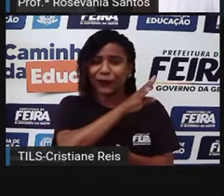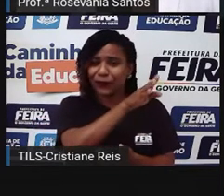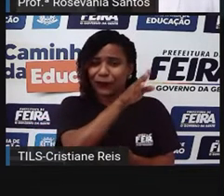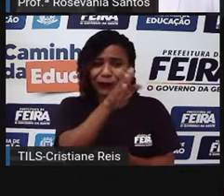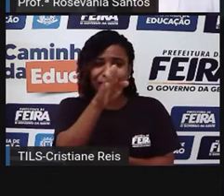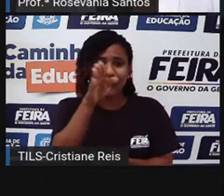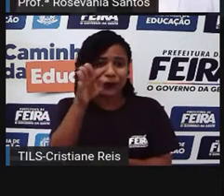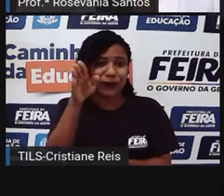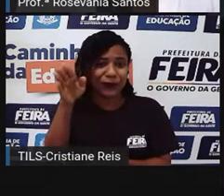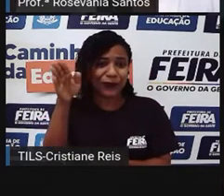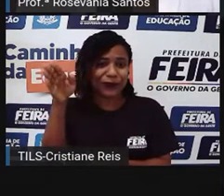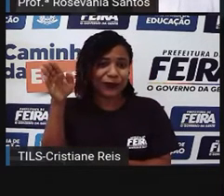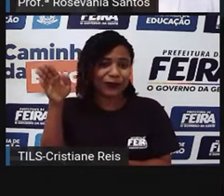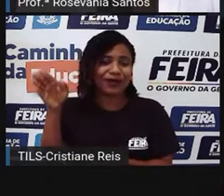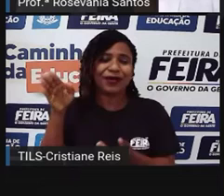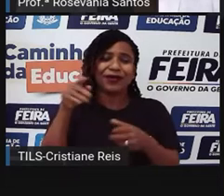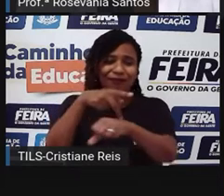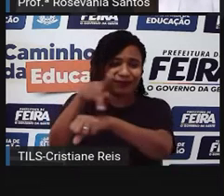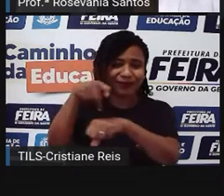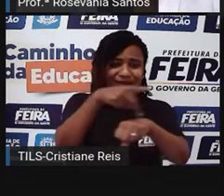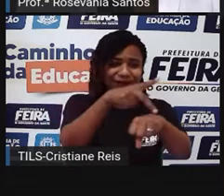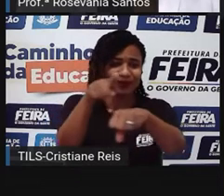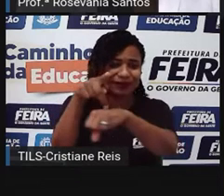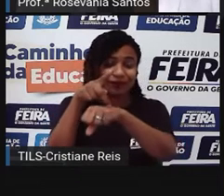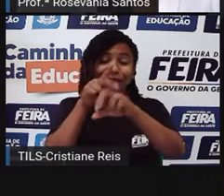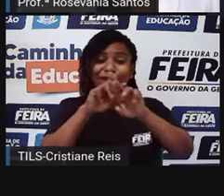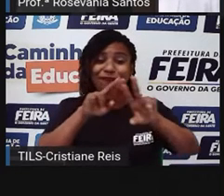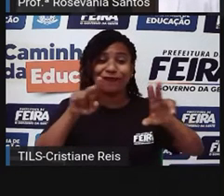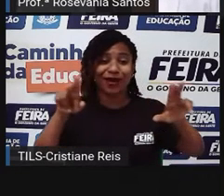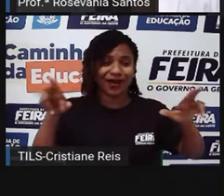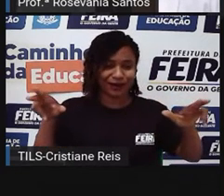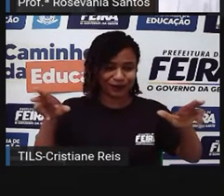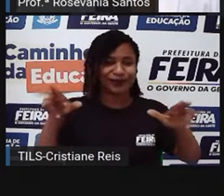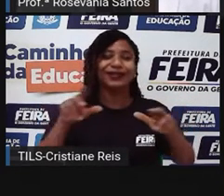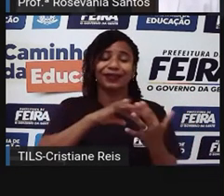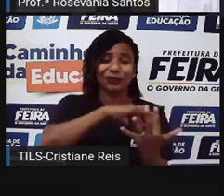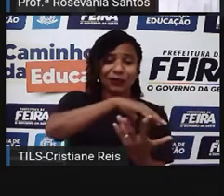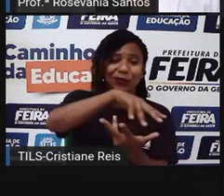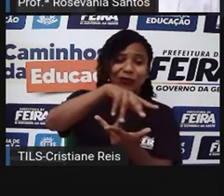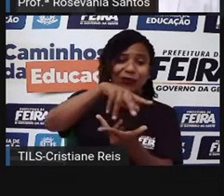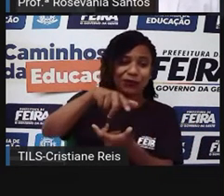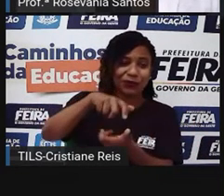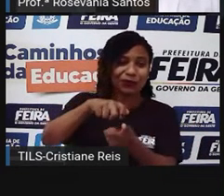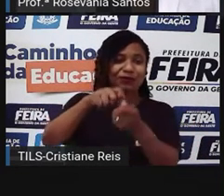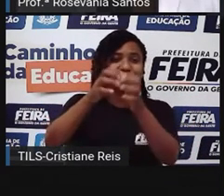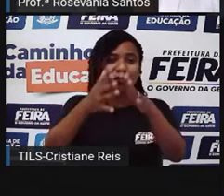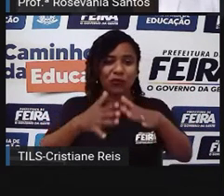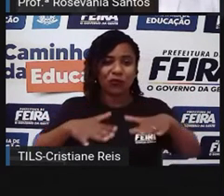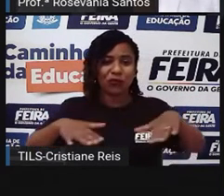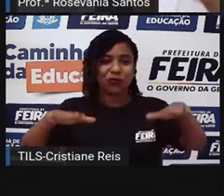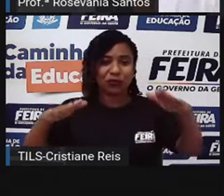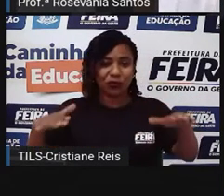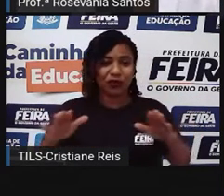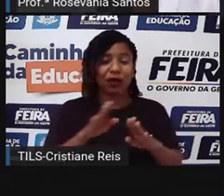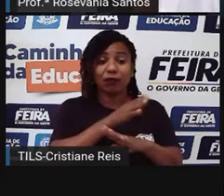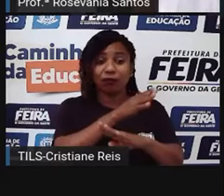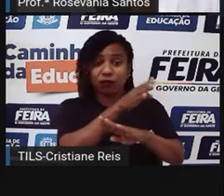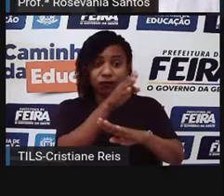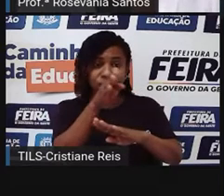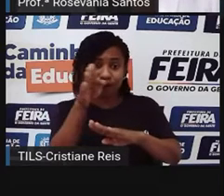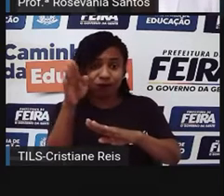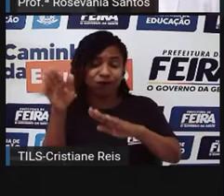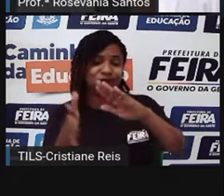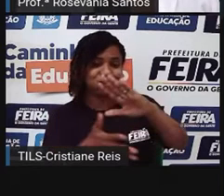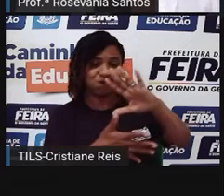e atravessamos, né, esse oceano, que é o Oceano Atlântico, e chegamos na América, né? Conhecemos esse